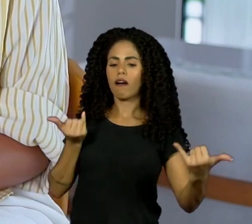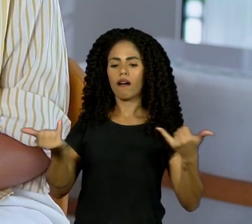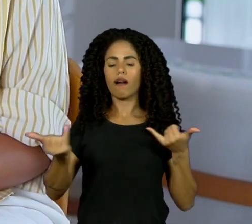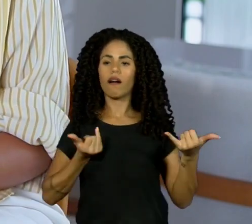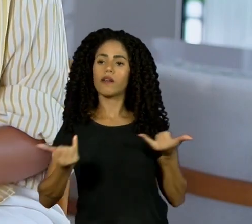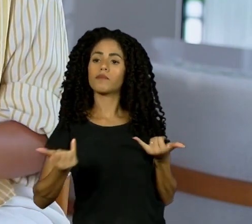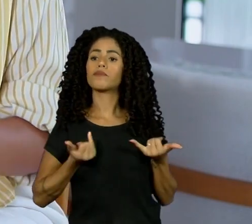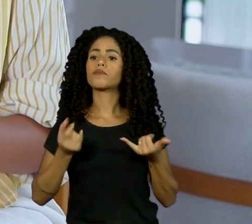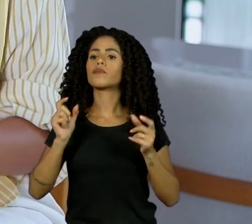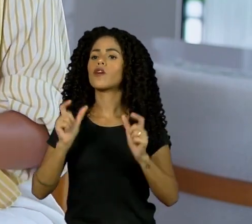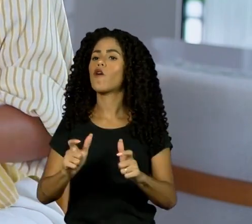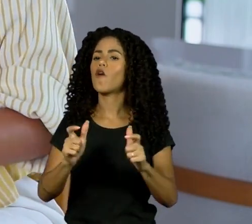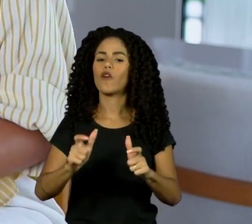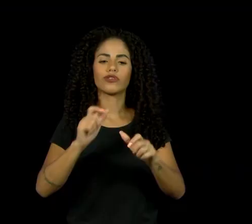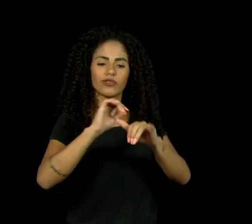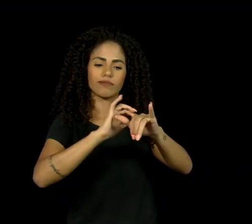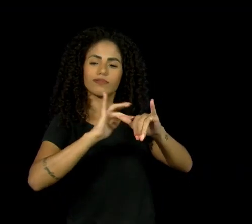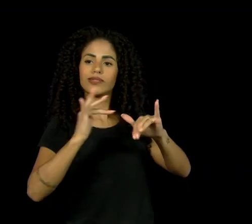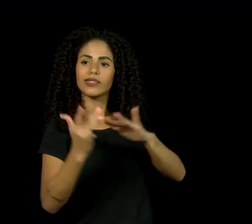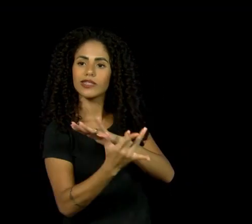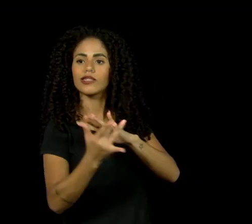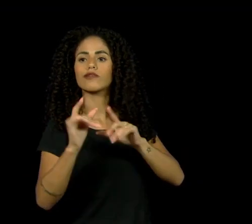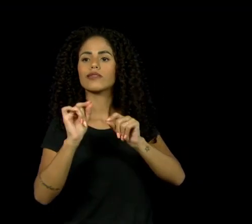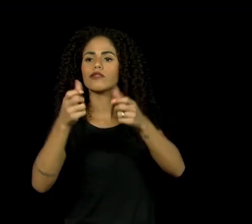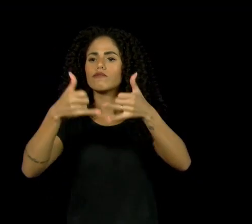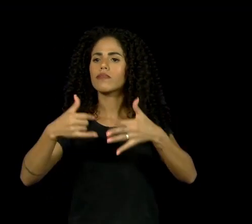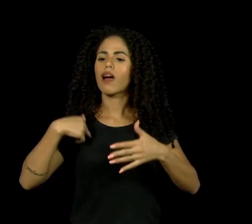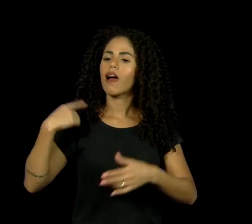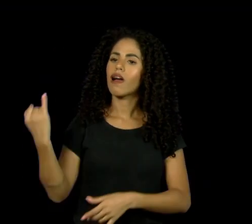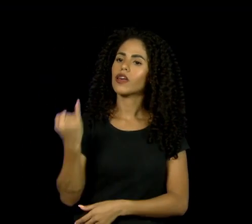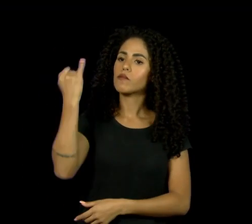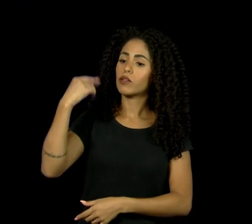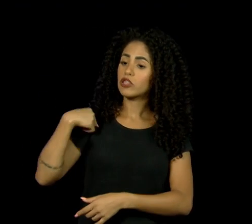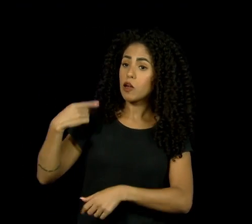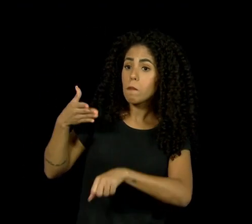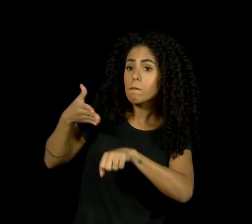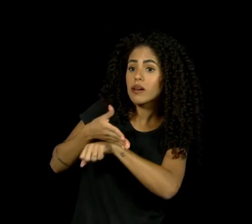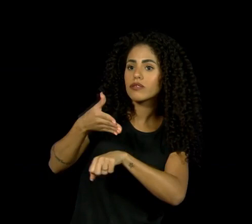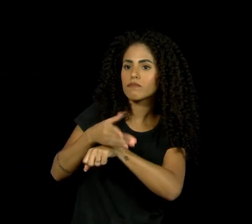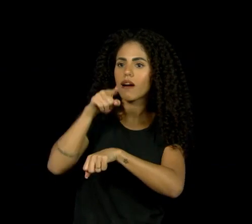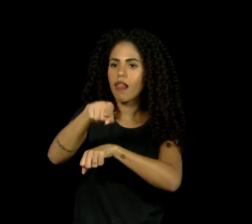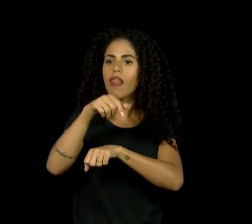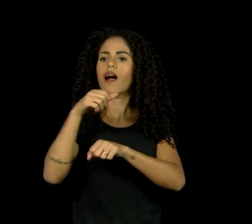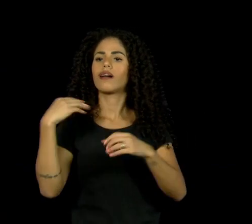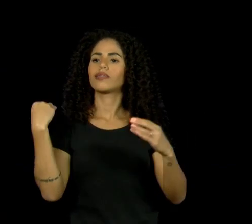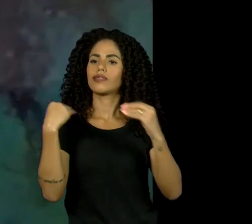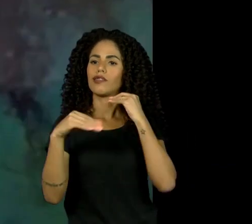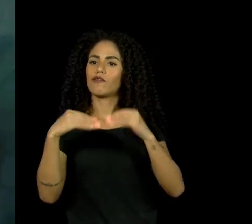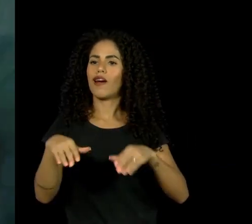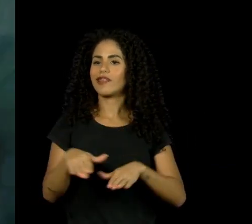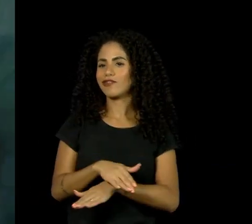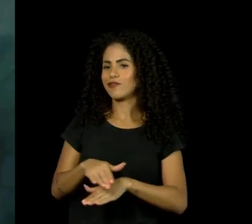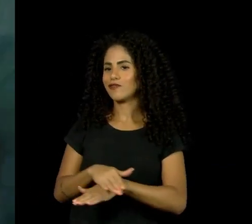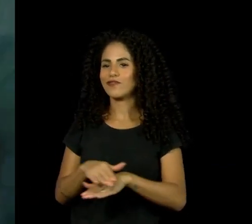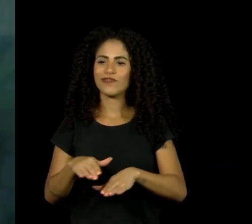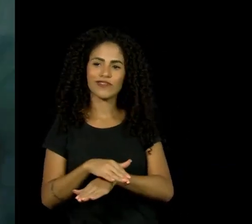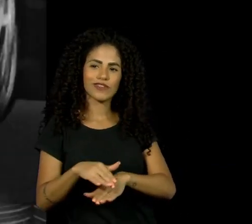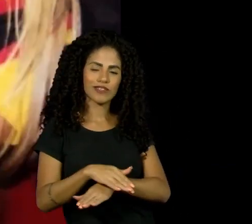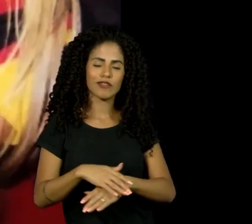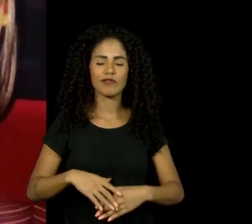pelas redes sociais, dizendo o quanto foi importante me ver em Chiquititas.